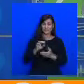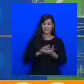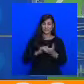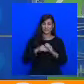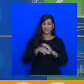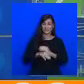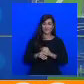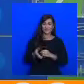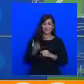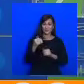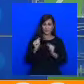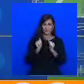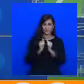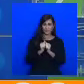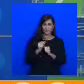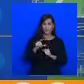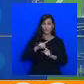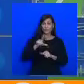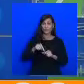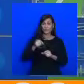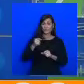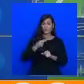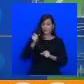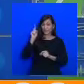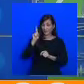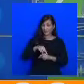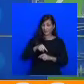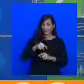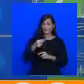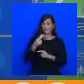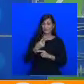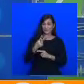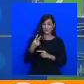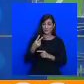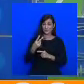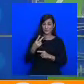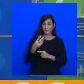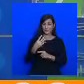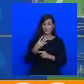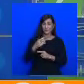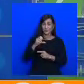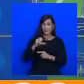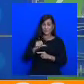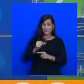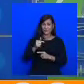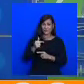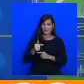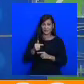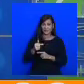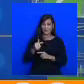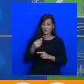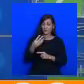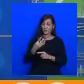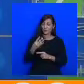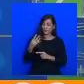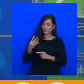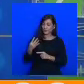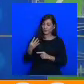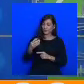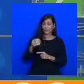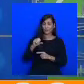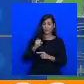2345 da Lotomania. Confira comigo. As dezenas sorteadas foram 22, 97,